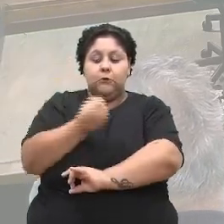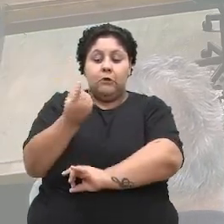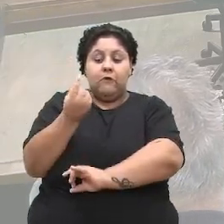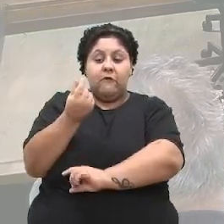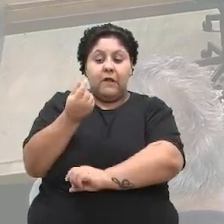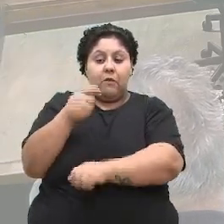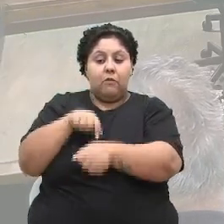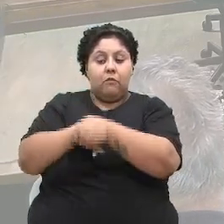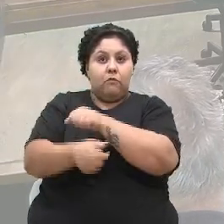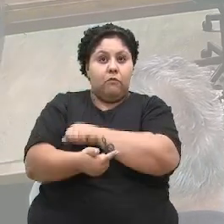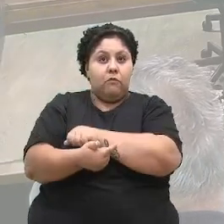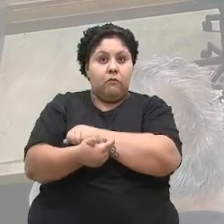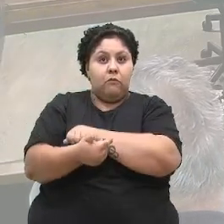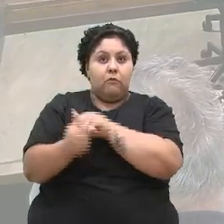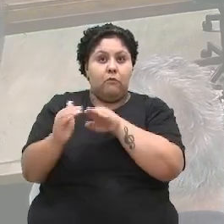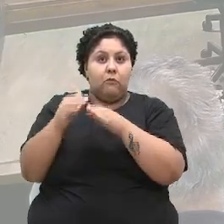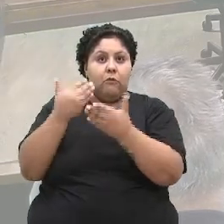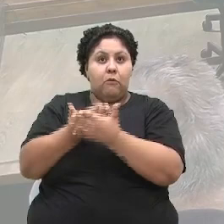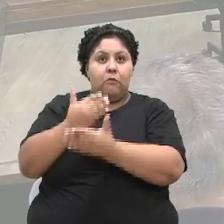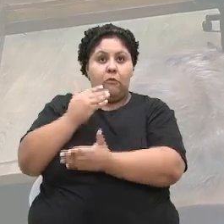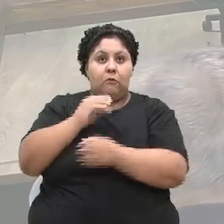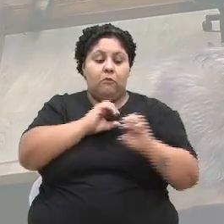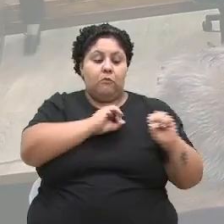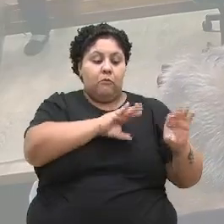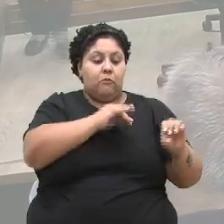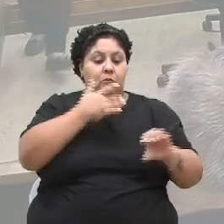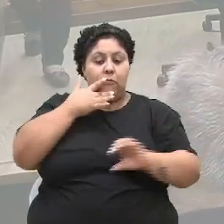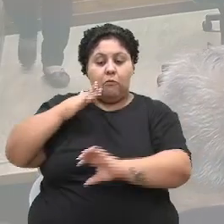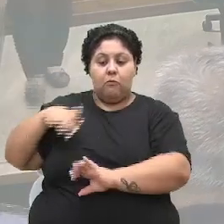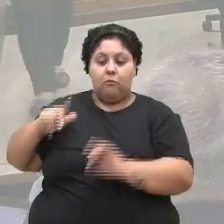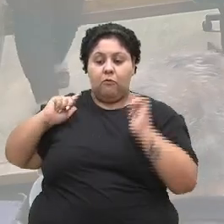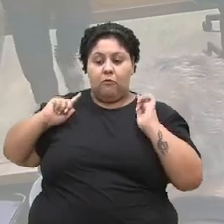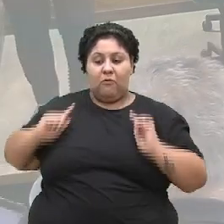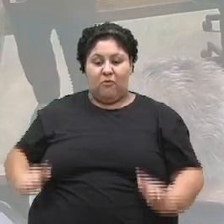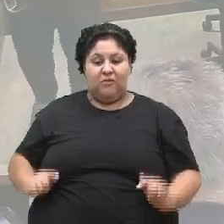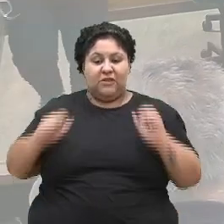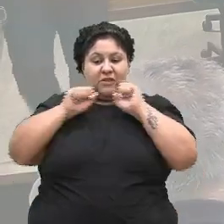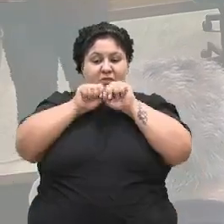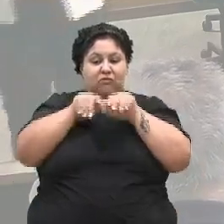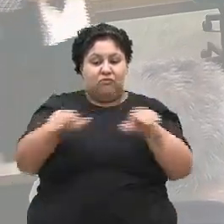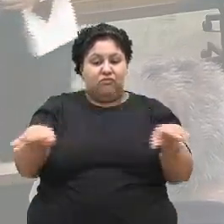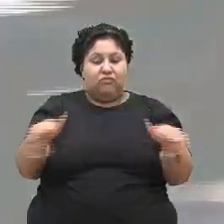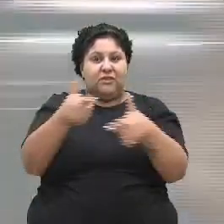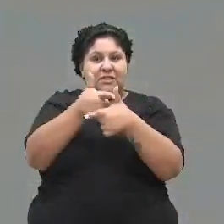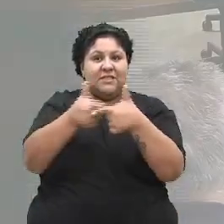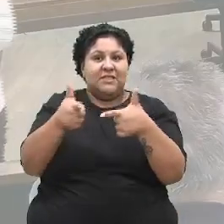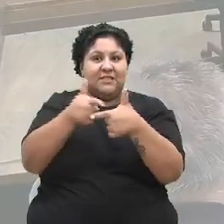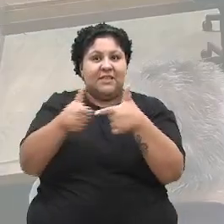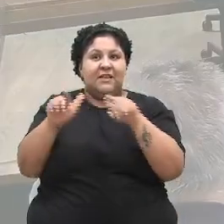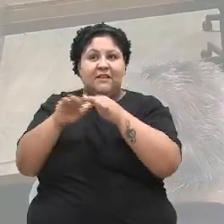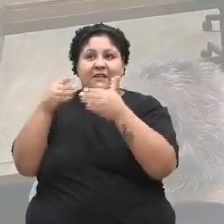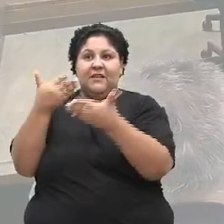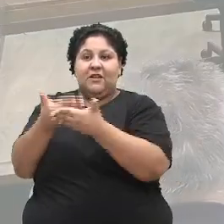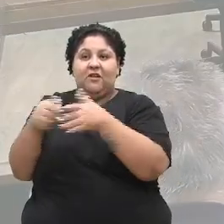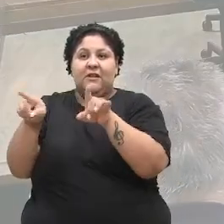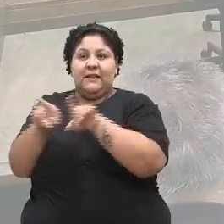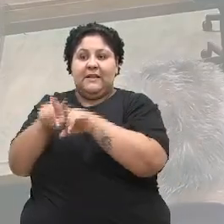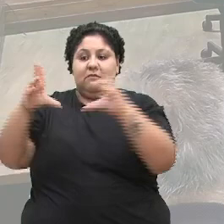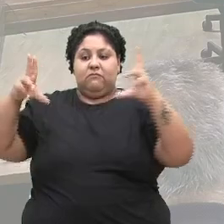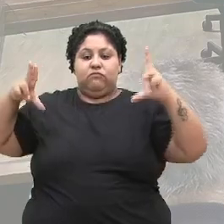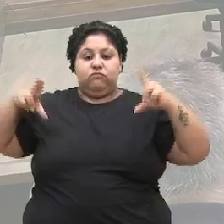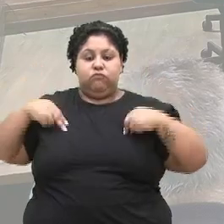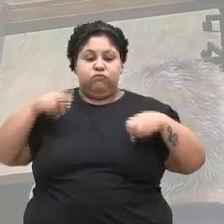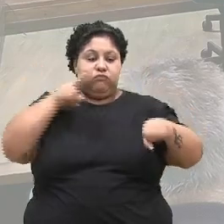investido nas escolas de educação infantil com gestão compartilhada e em escolas da rede privada com